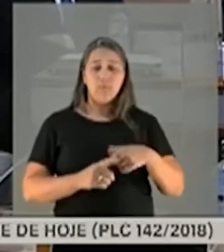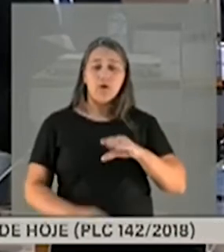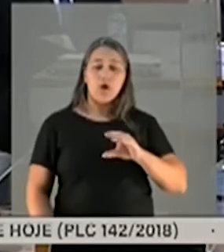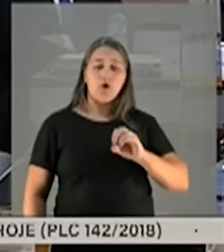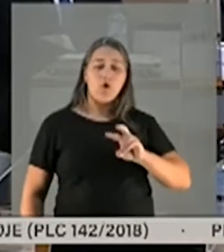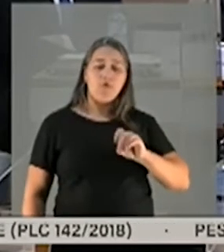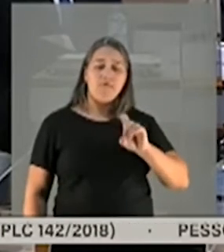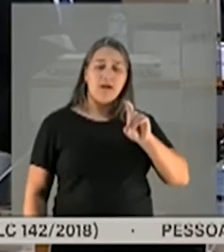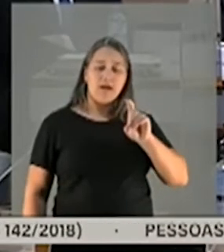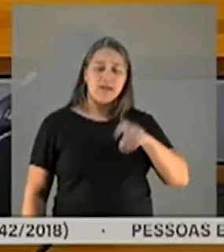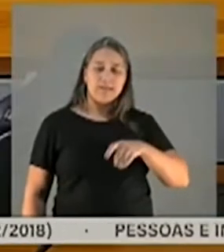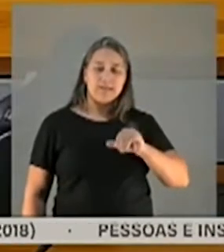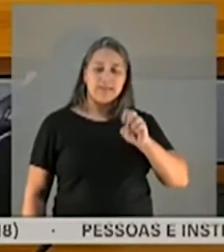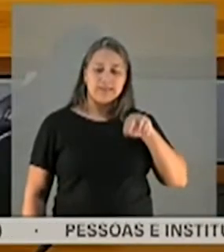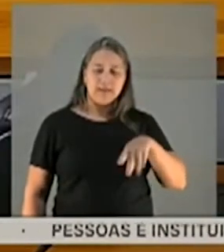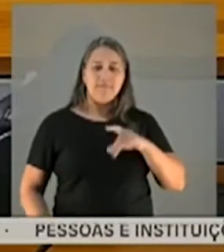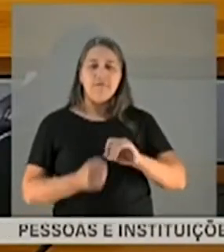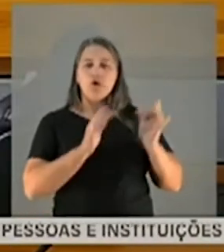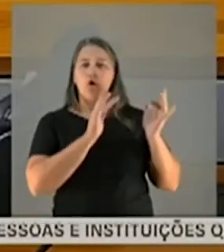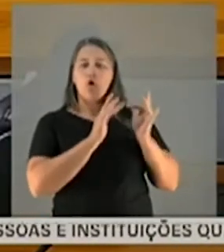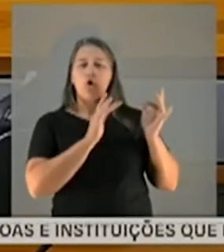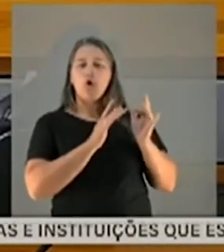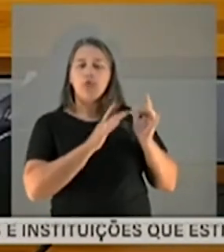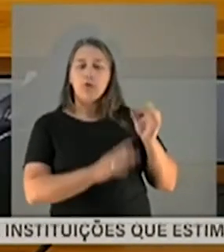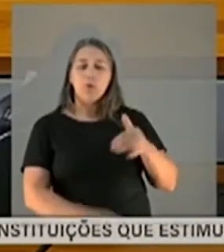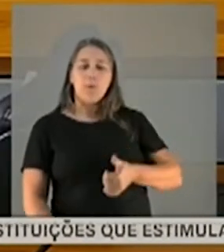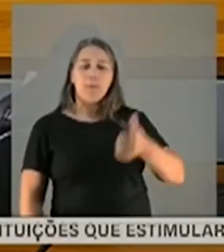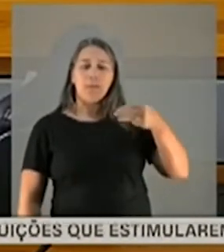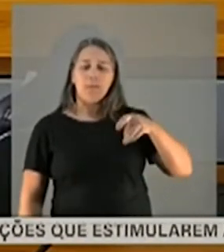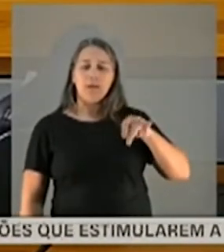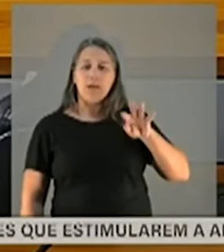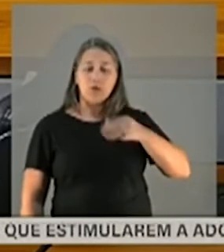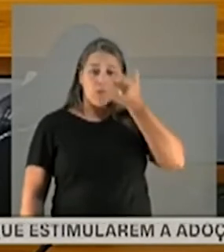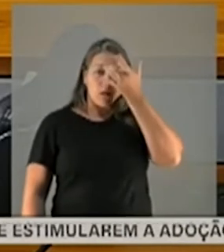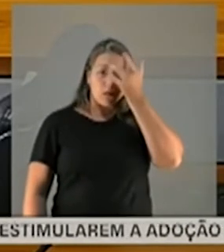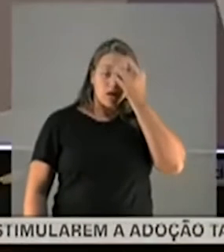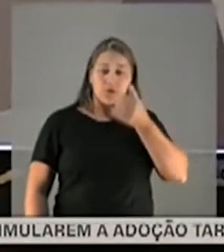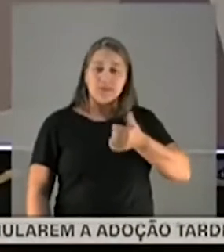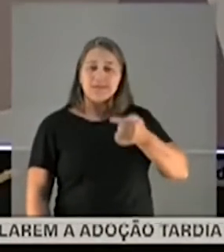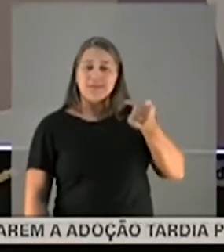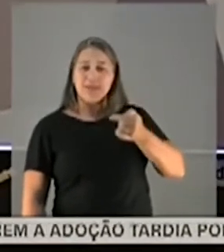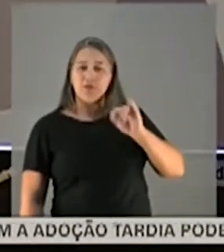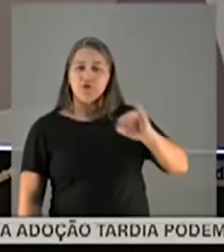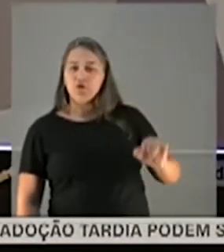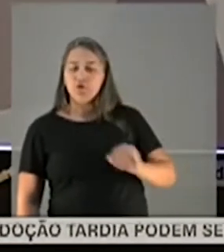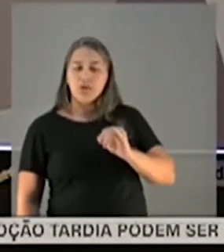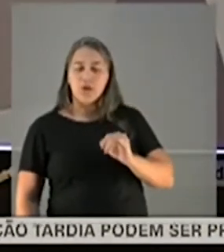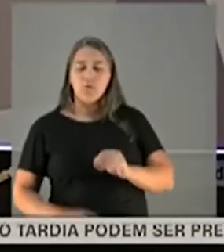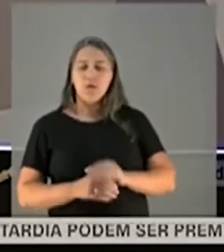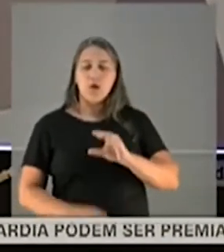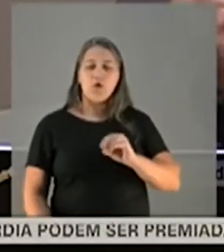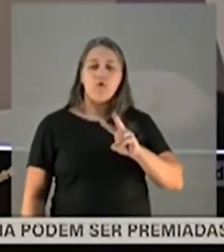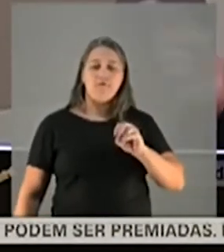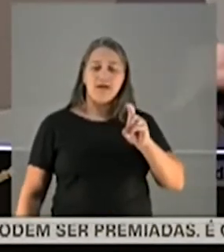da República fez um contato com o primeiro-ministro da Índia em 7 de janeiro sobre a Covaxin, que é a